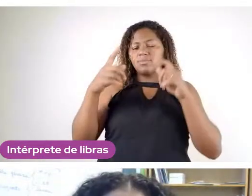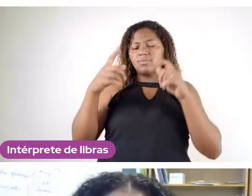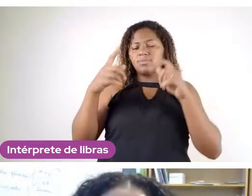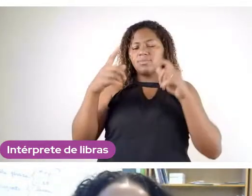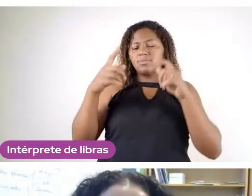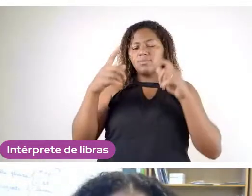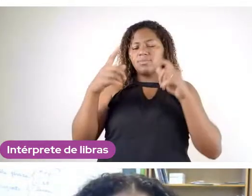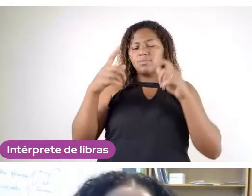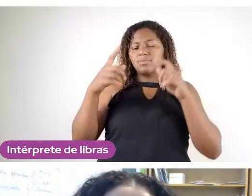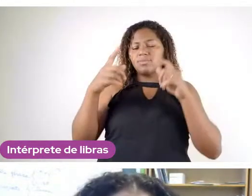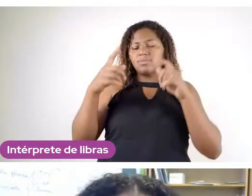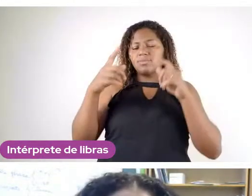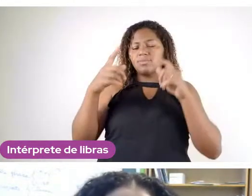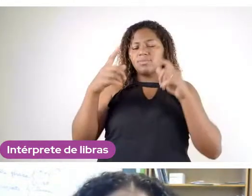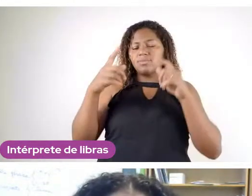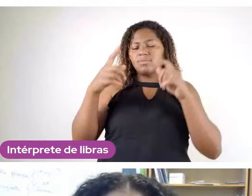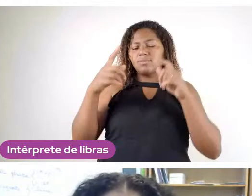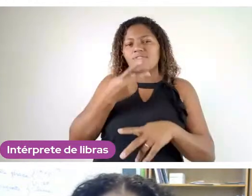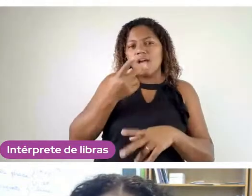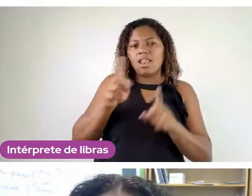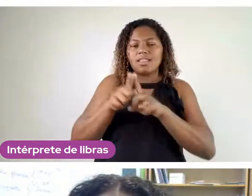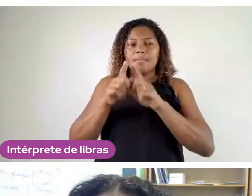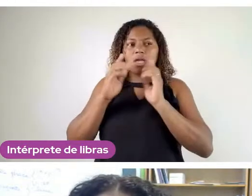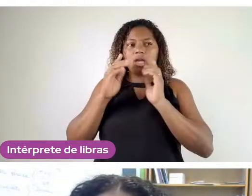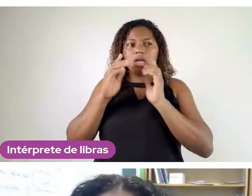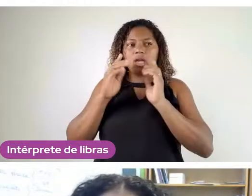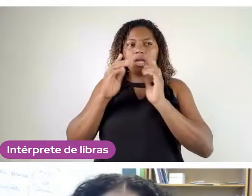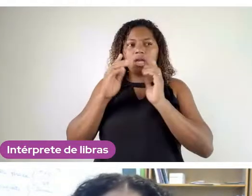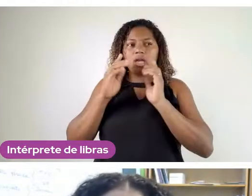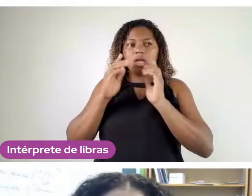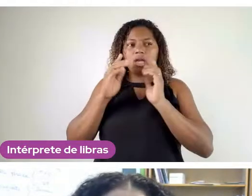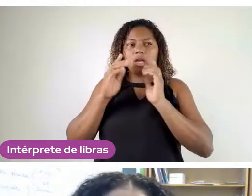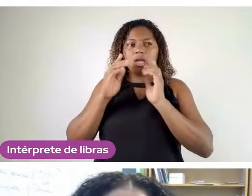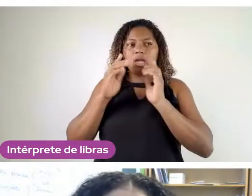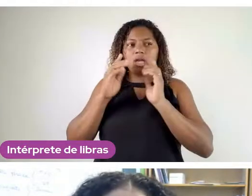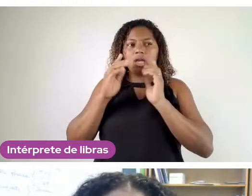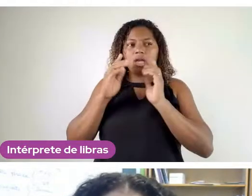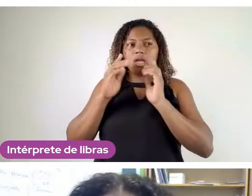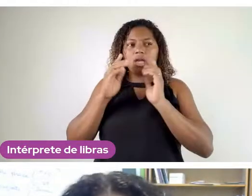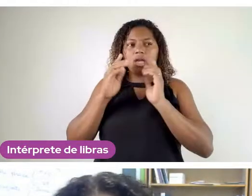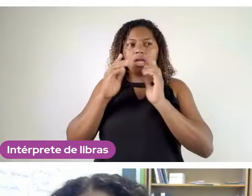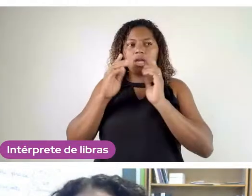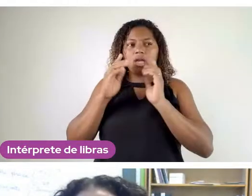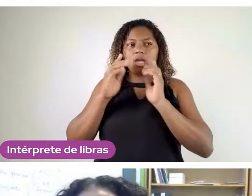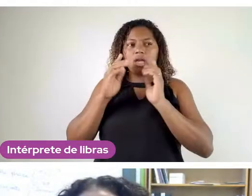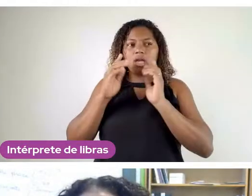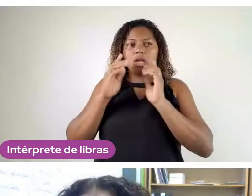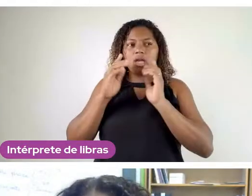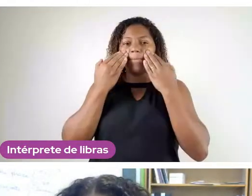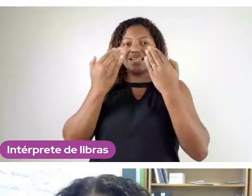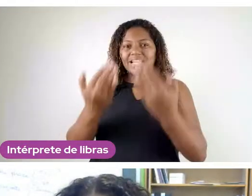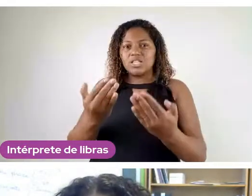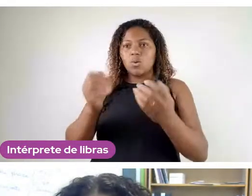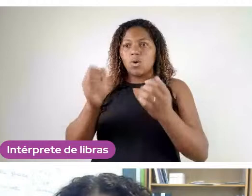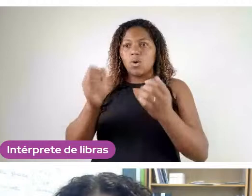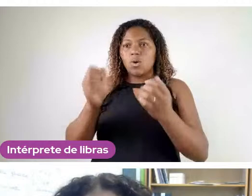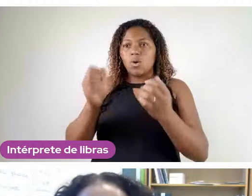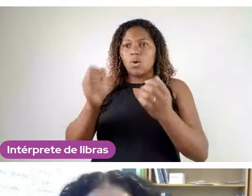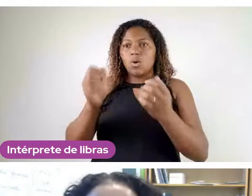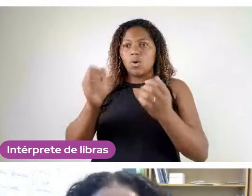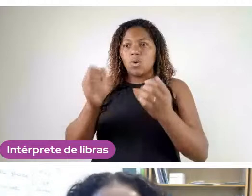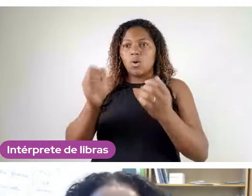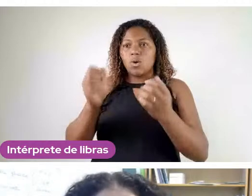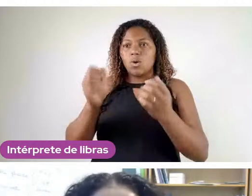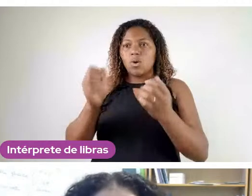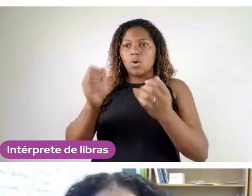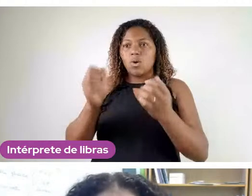gente fala e observa, né? De que forma, você mostrou na sua apresentação a expansão de Osteopsis, por